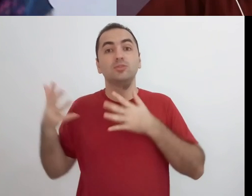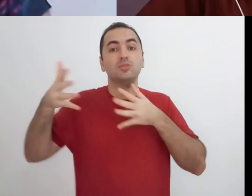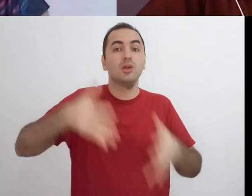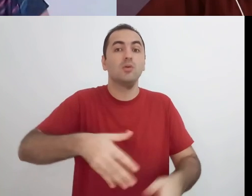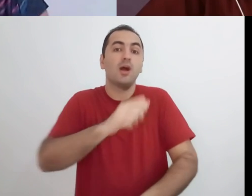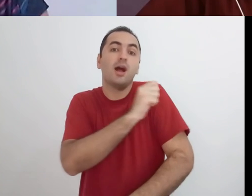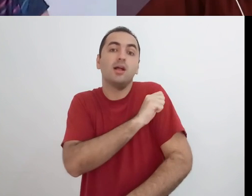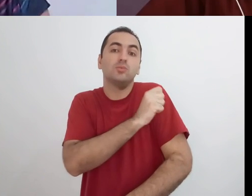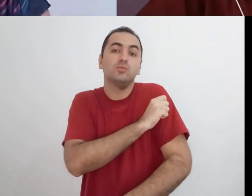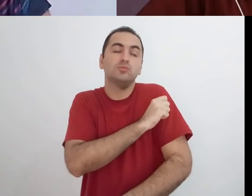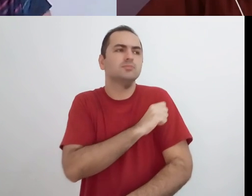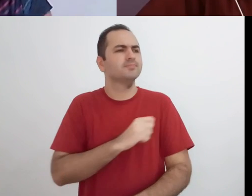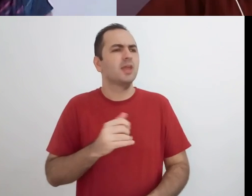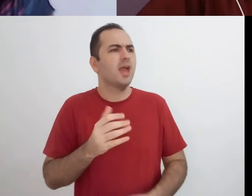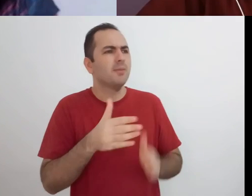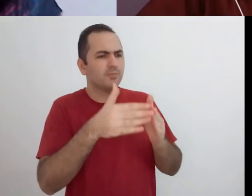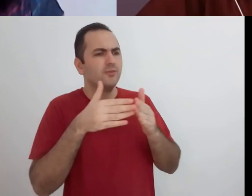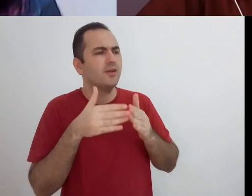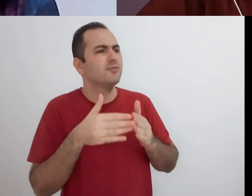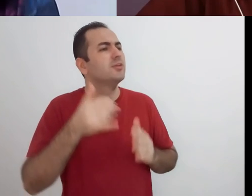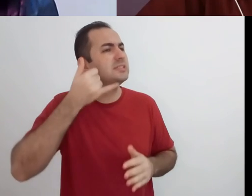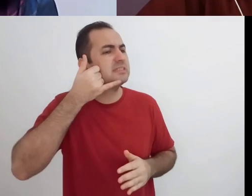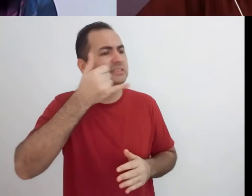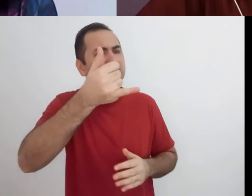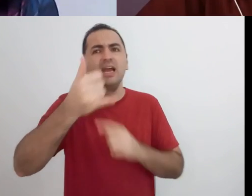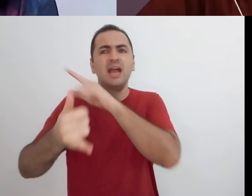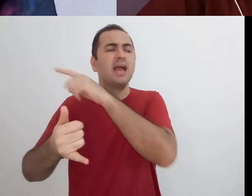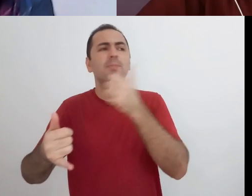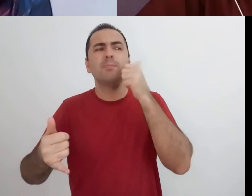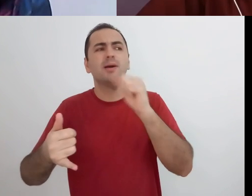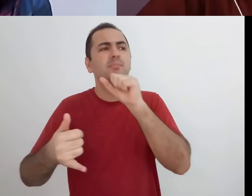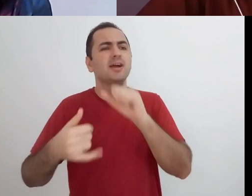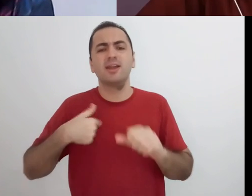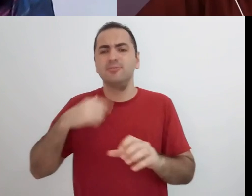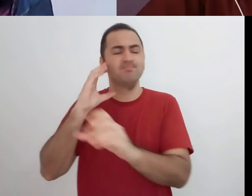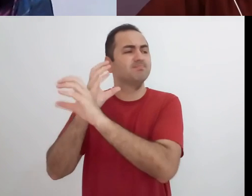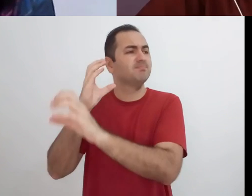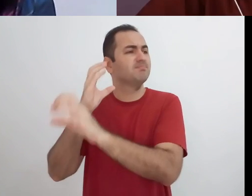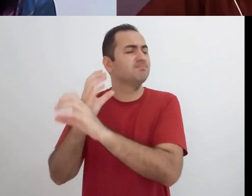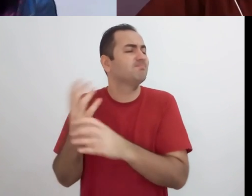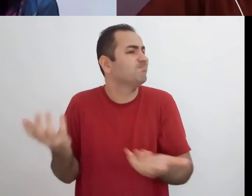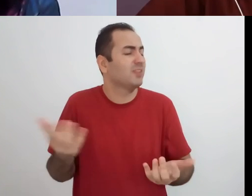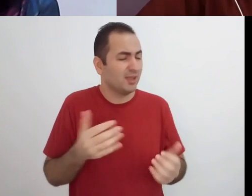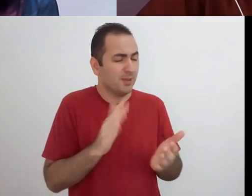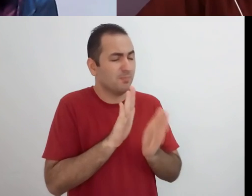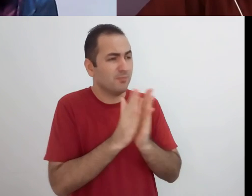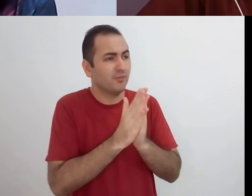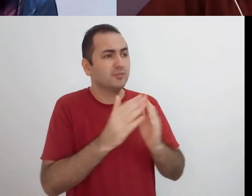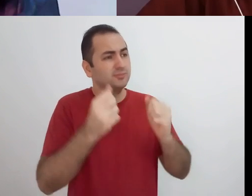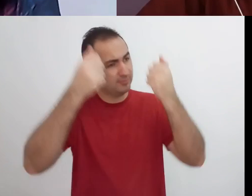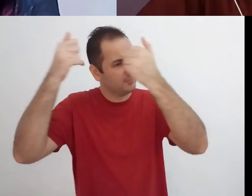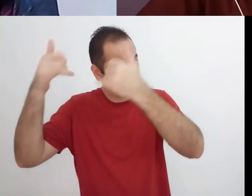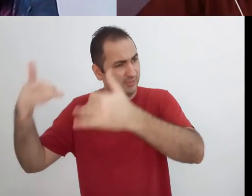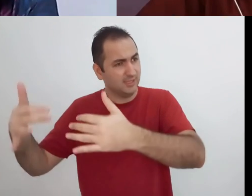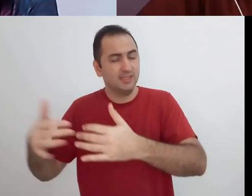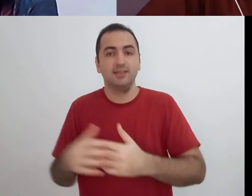em casa e eles não sabem como se comunicar com os pais. Às vezes eles precisam falar de alguma coisa que aconteceu na escola ou alguma coisa que